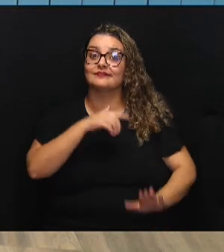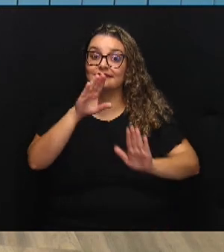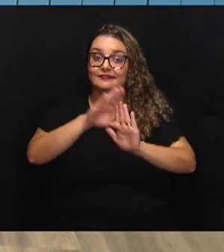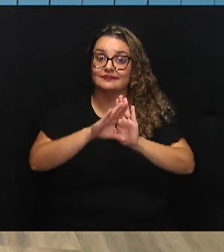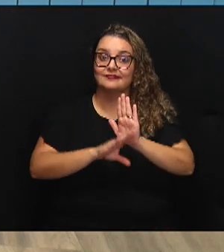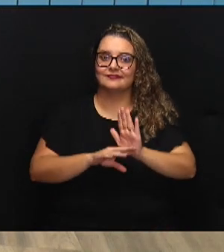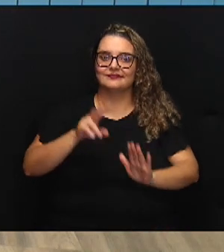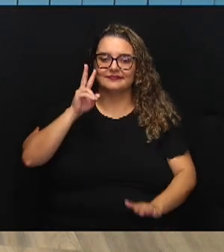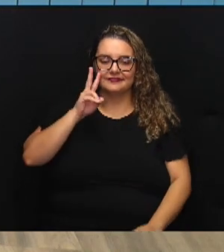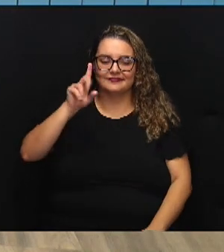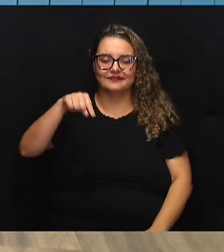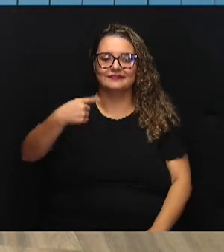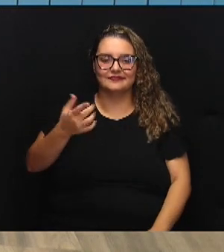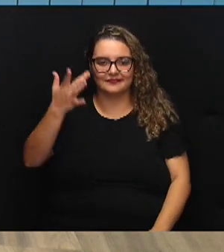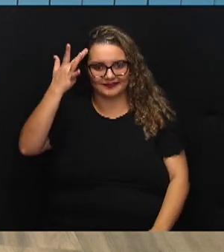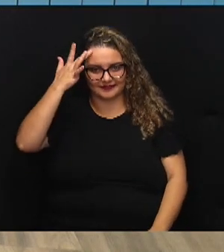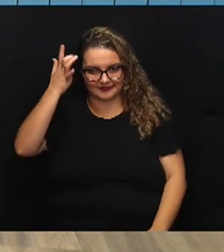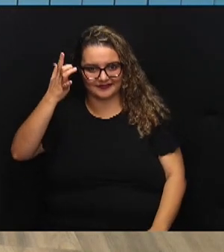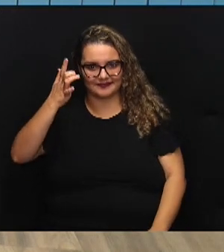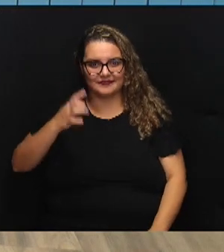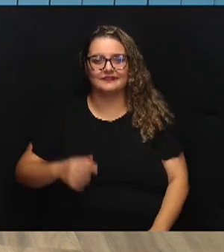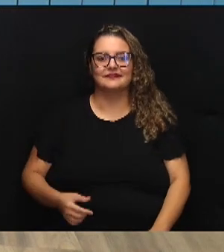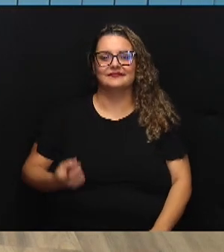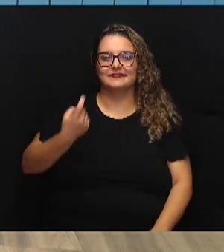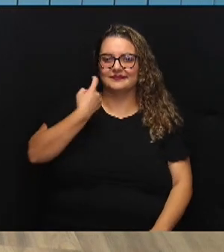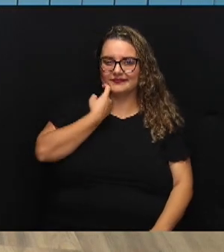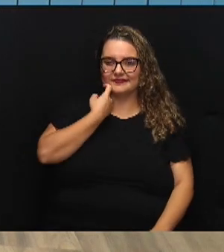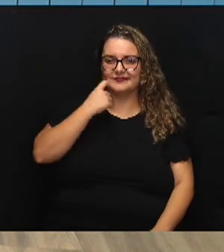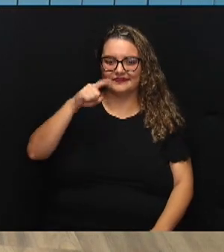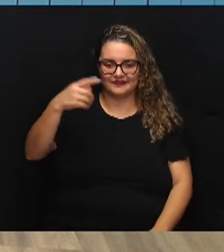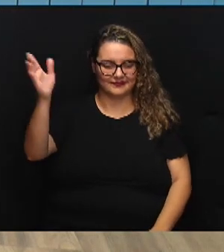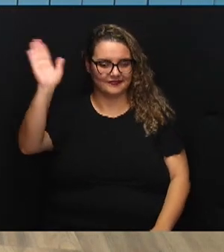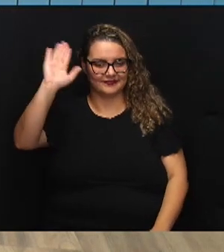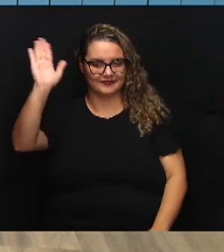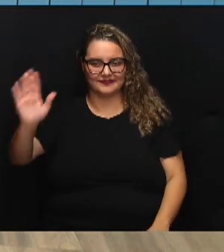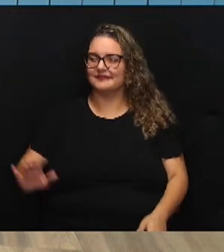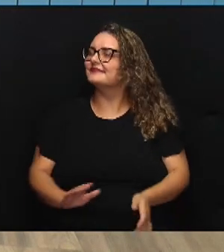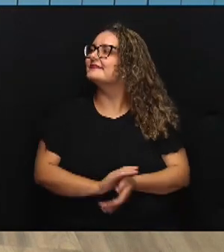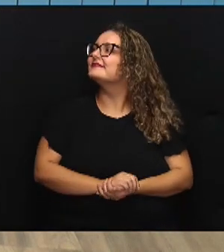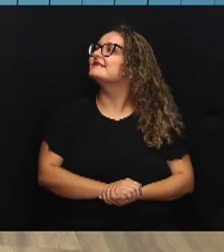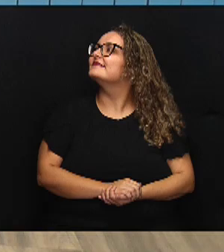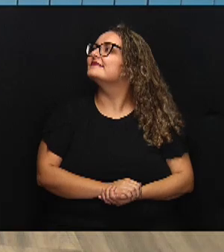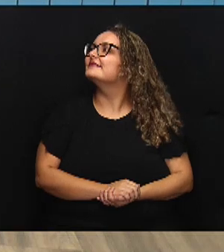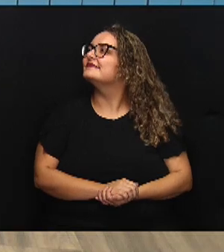na nossa programação e nos vemos amanhã na sexta-feira. Até lá. Tchau, tchau.